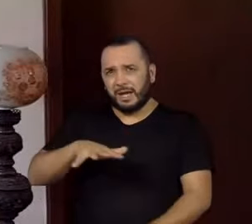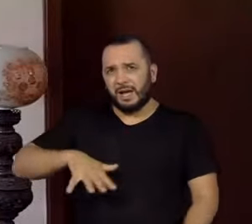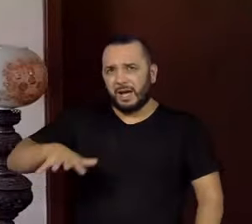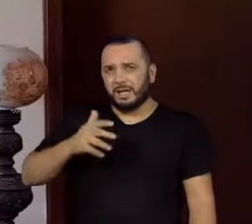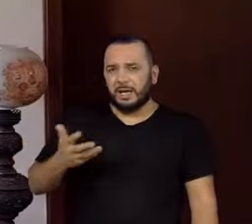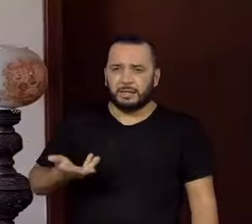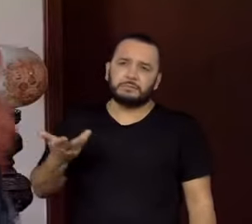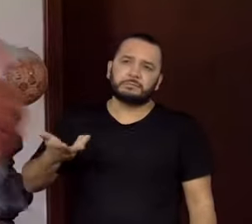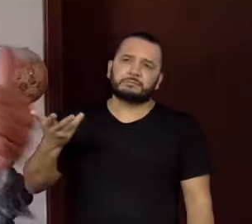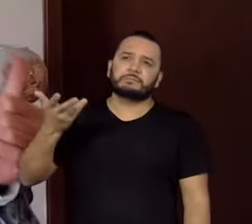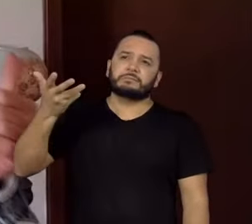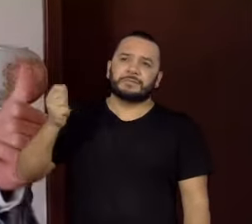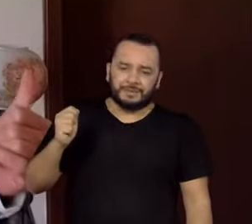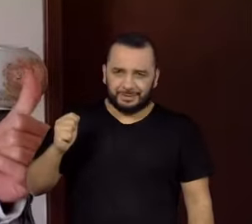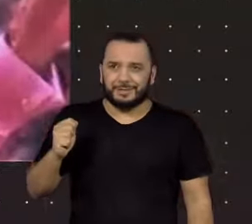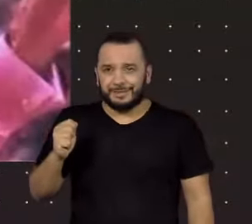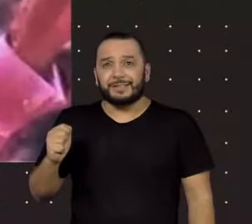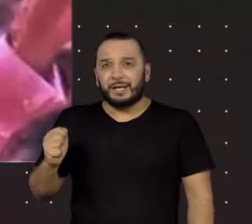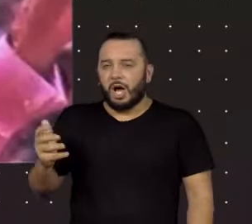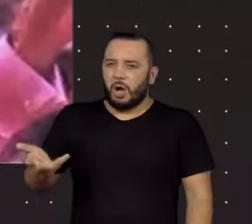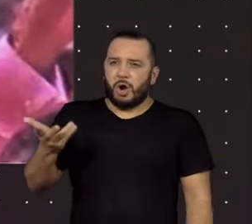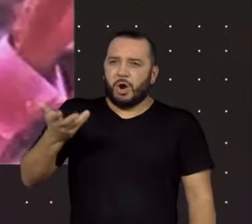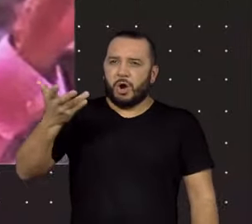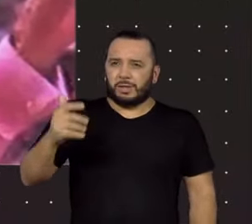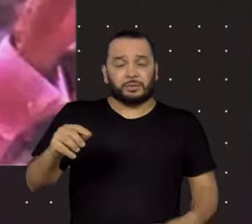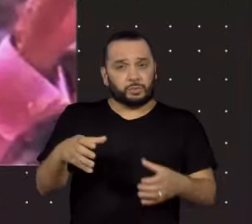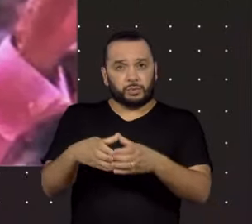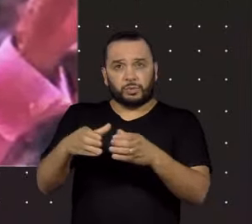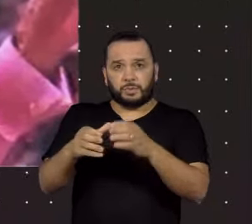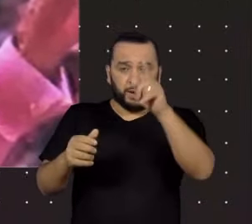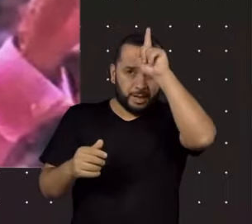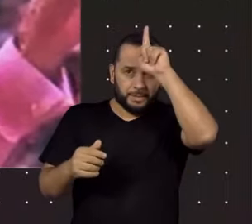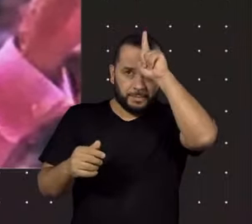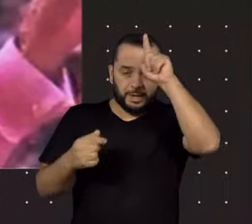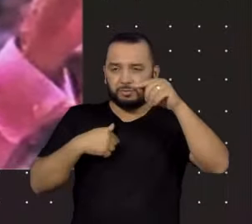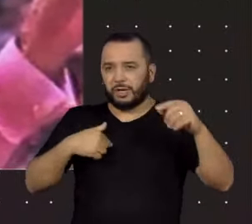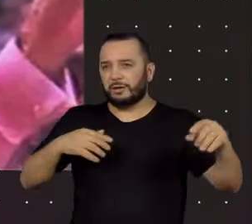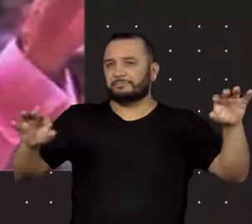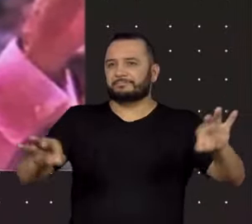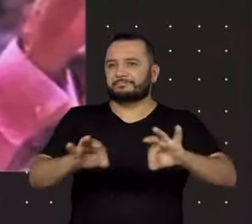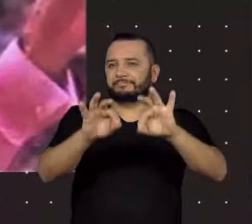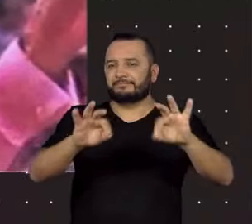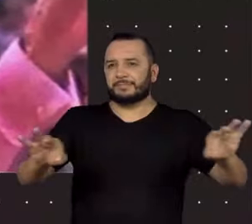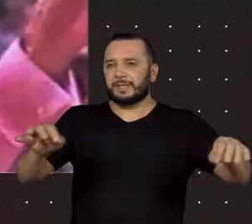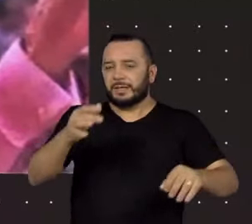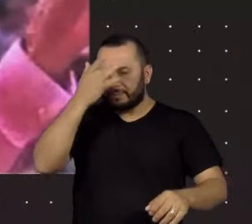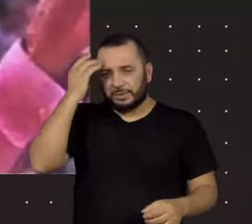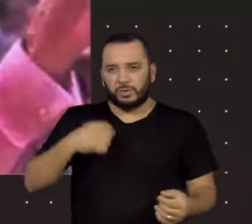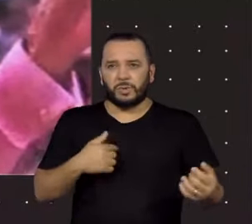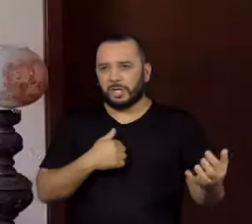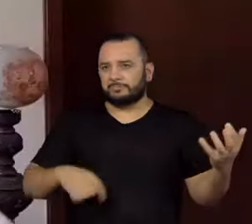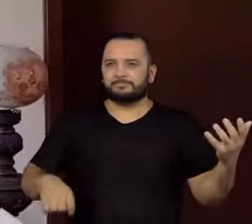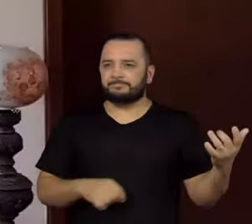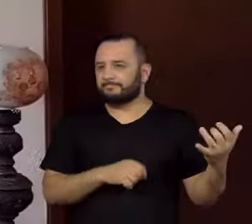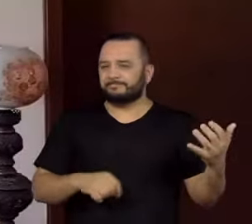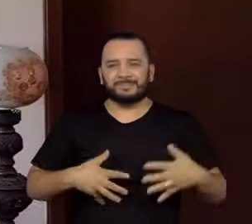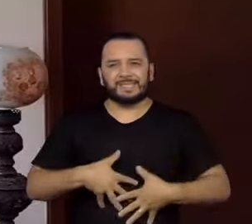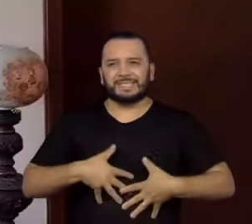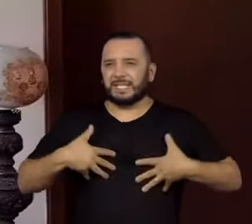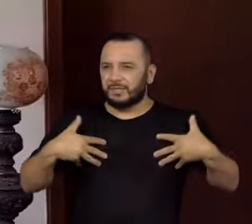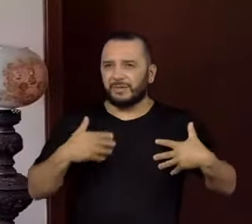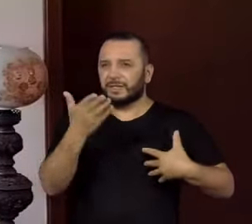que executada pelos conjuntos alemães, fazia os músicos manifestarem grande satisfação e tal. Na